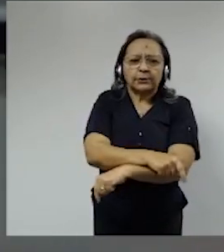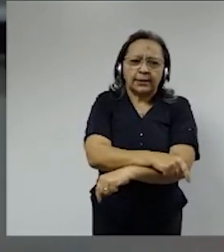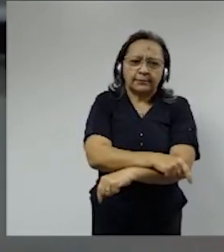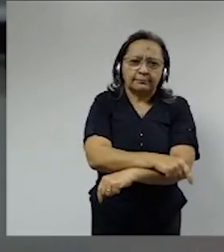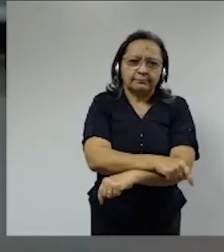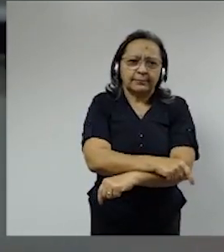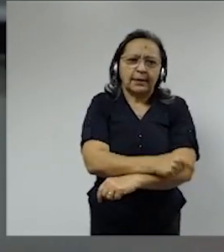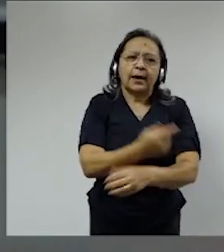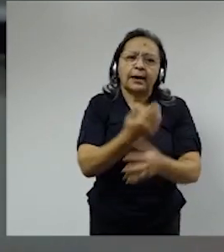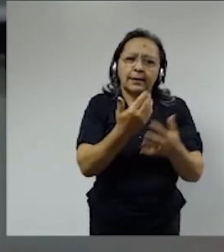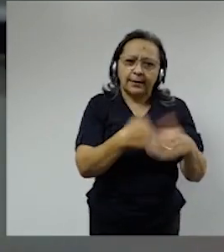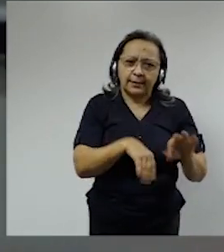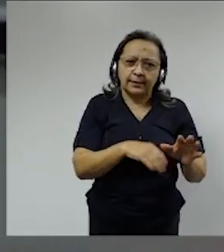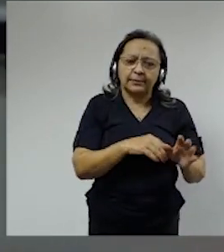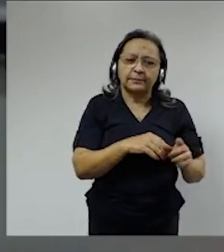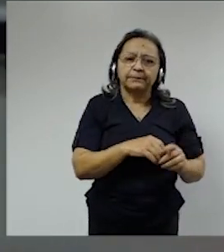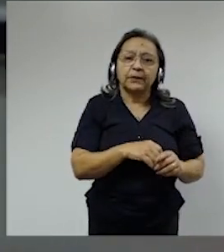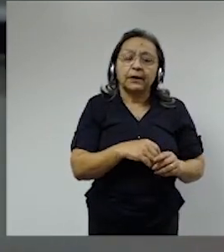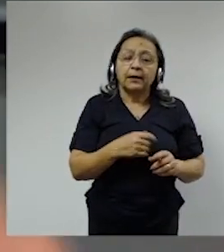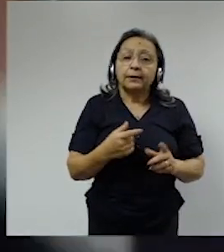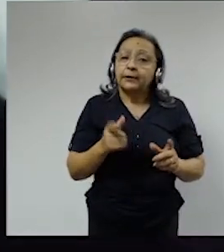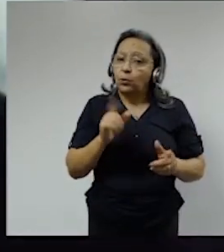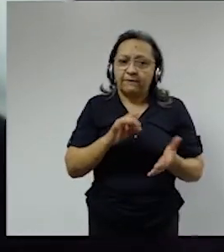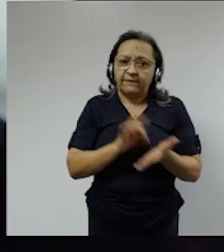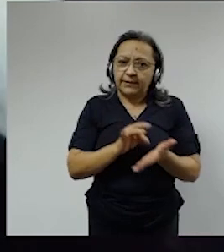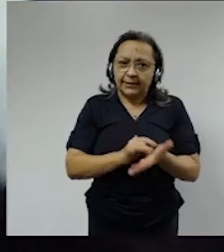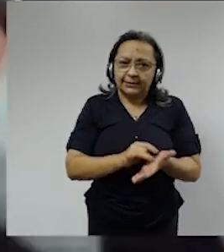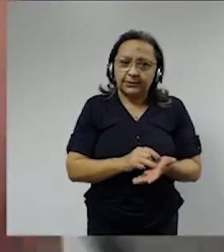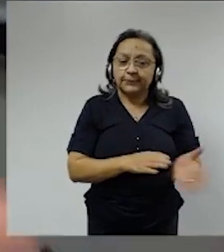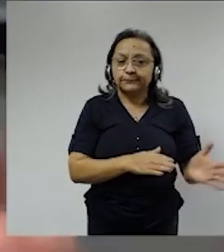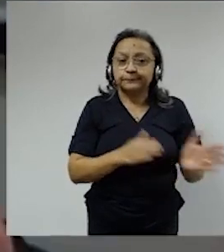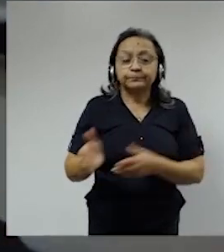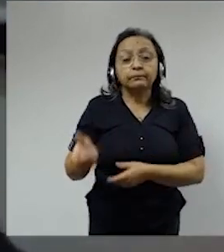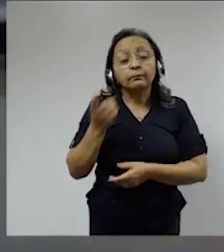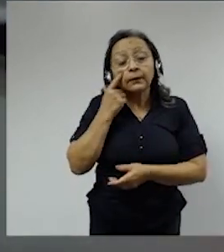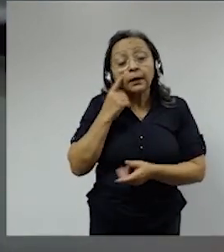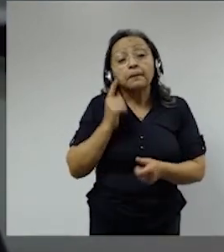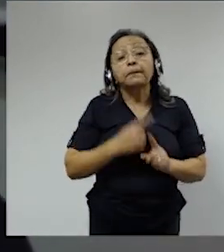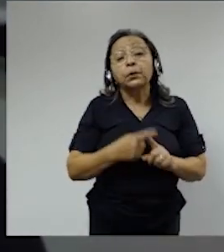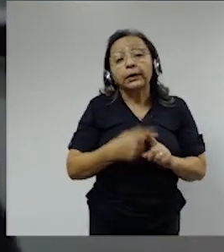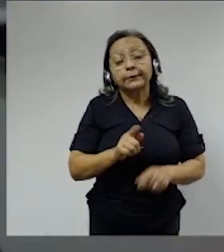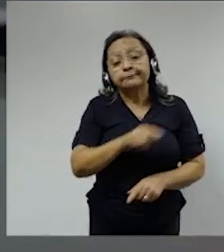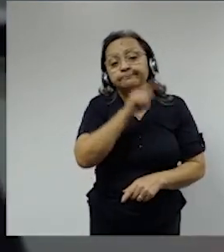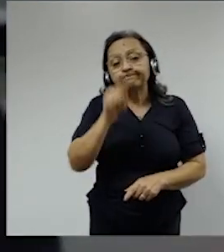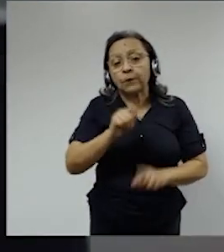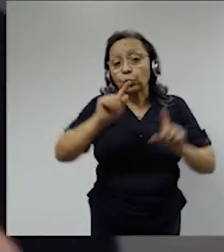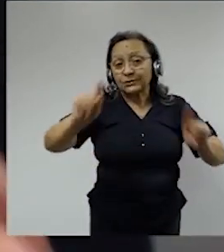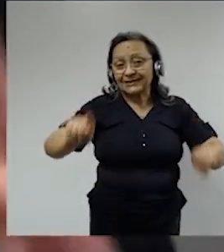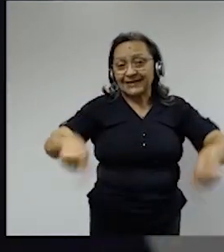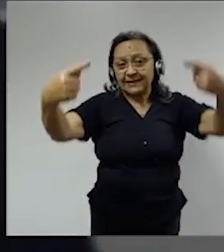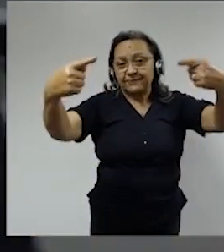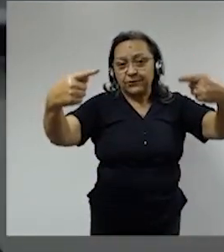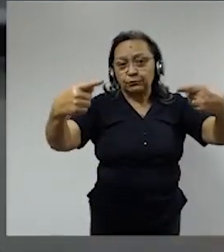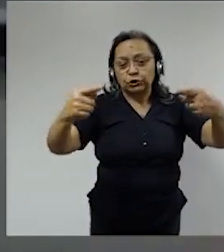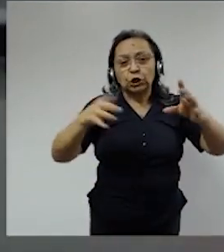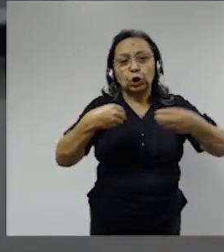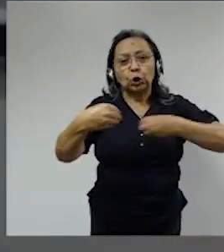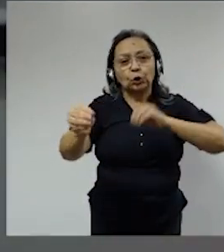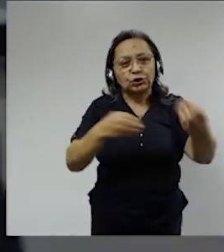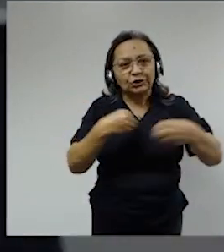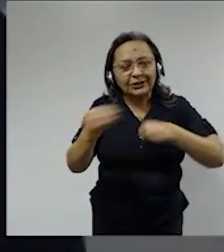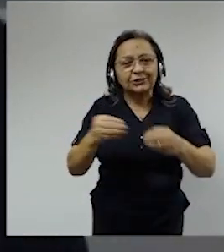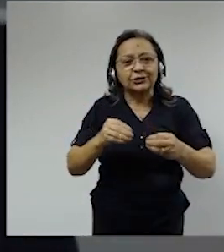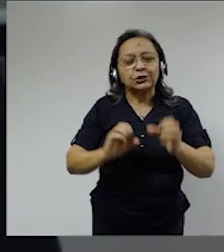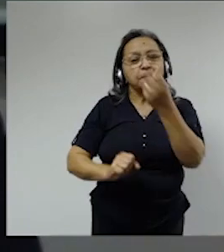financeiras, mas isso não é verdade. Vamos lá. Por quê? O desafio de logística, de